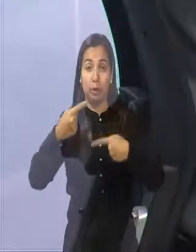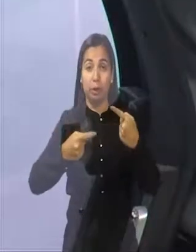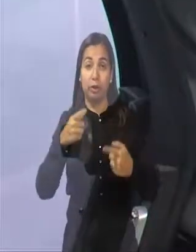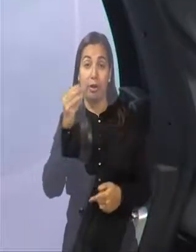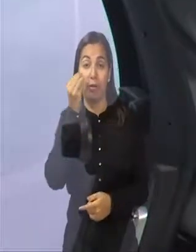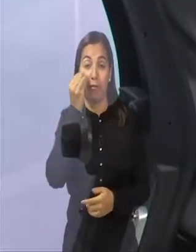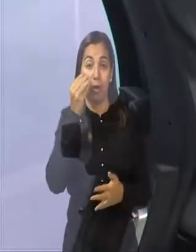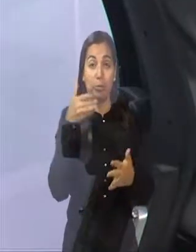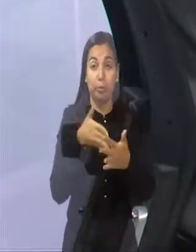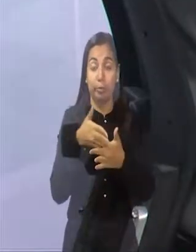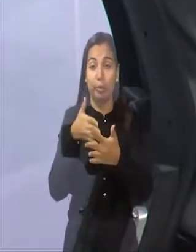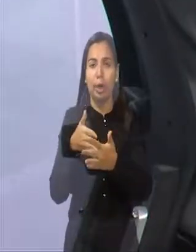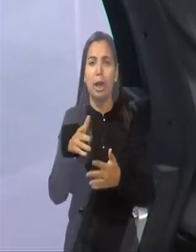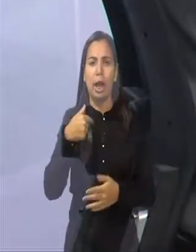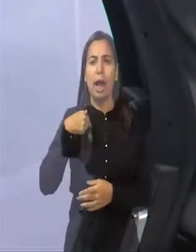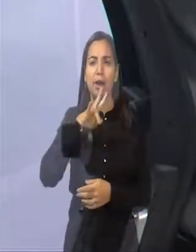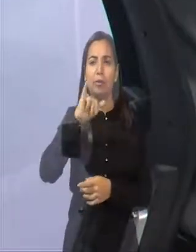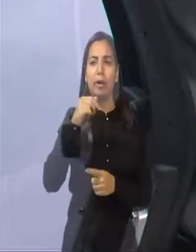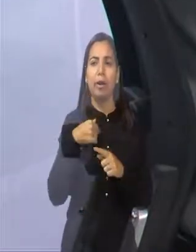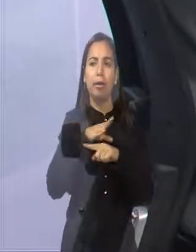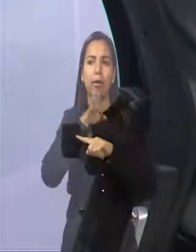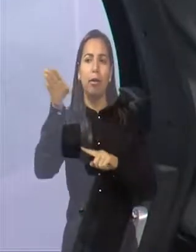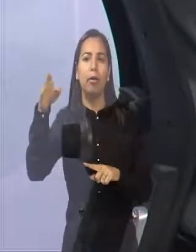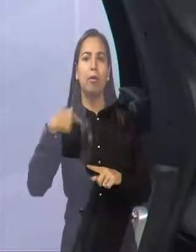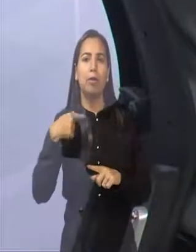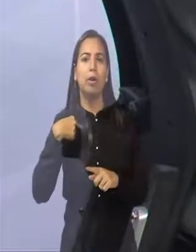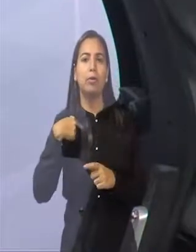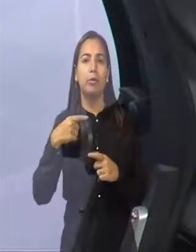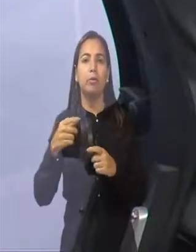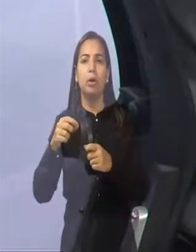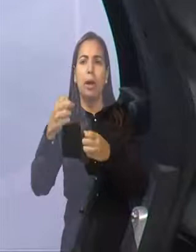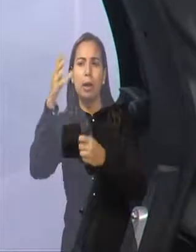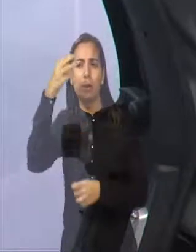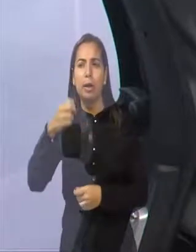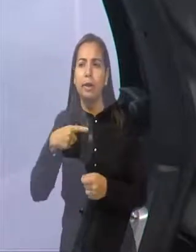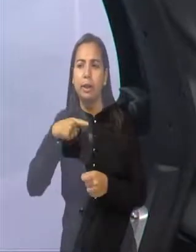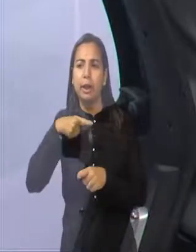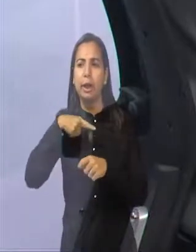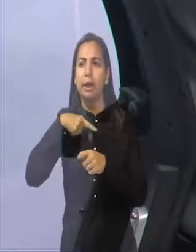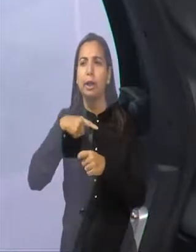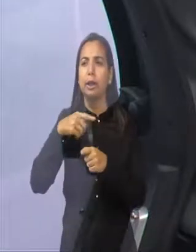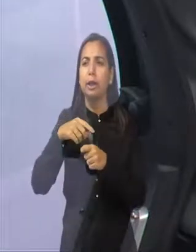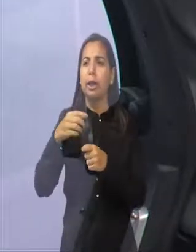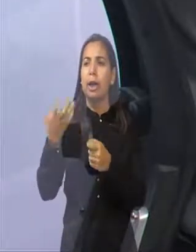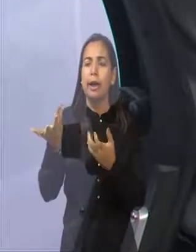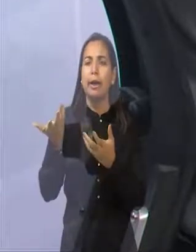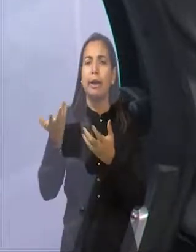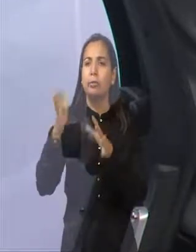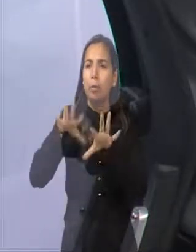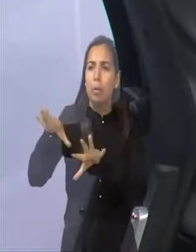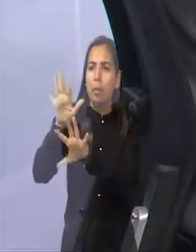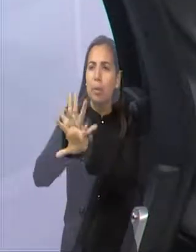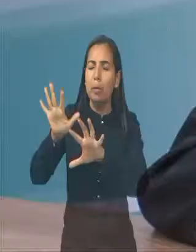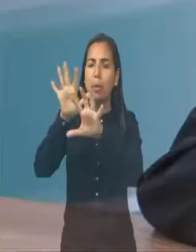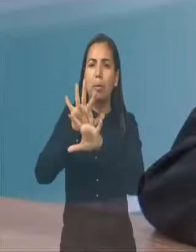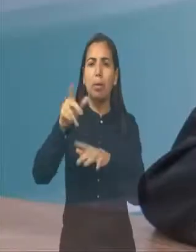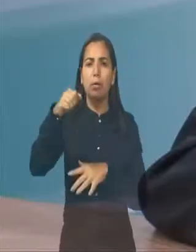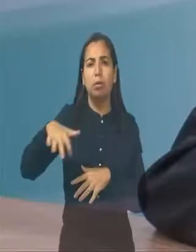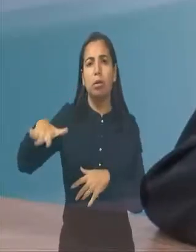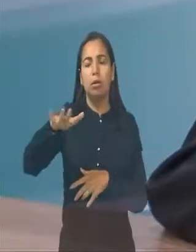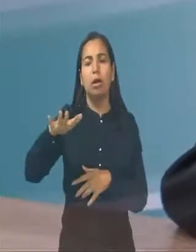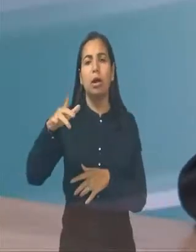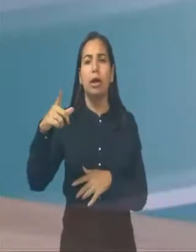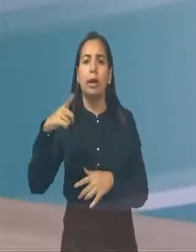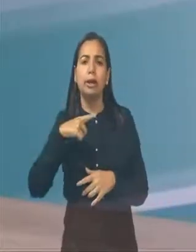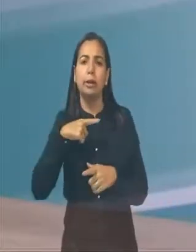não pode deixar que eu vou lá no Nordeste e venho forte. Então, não é essa a saída. A saída é pela educação